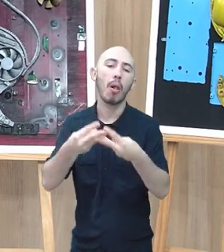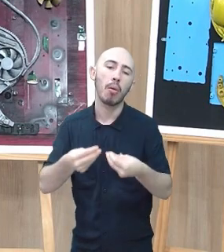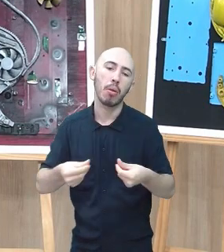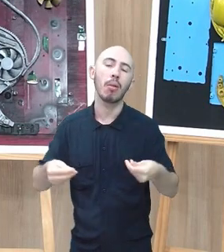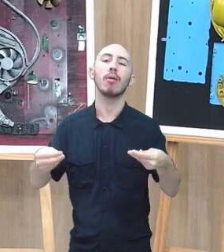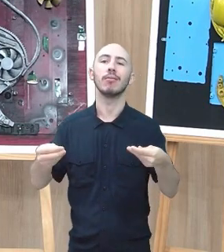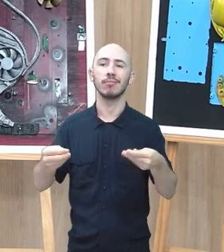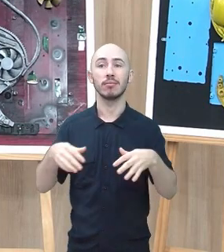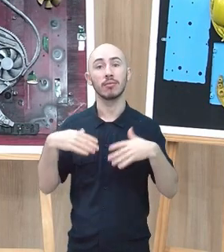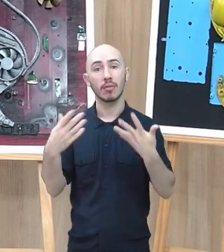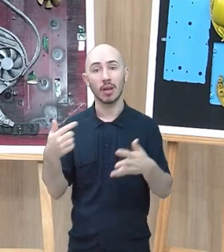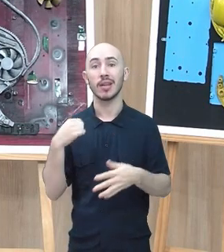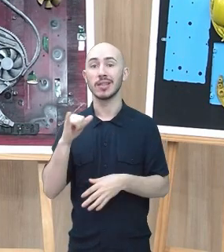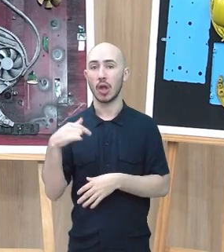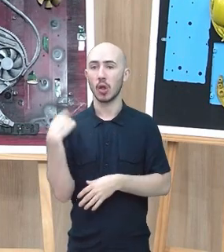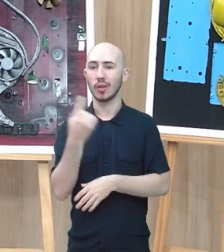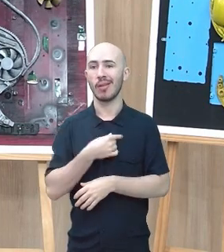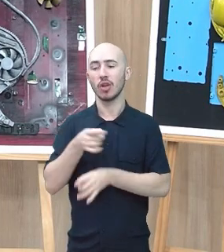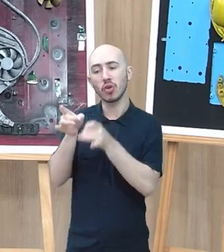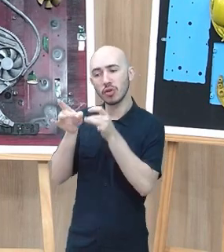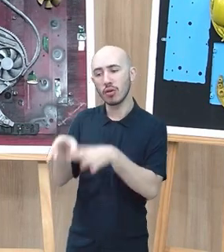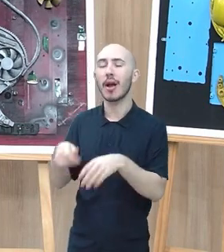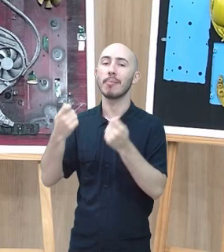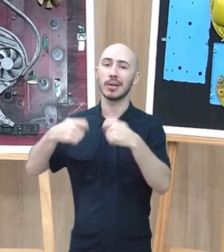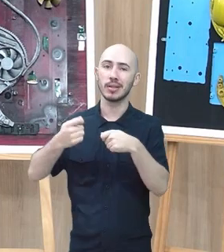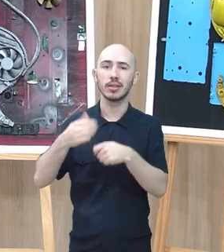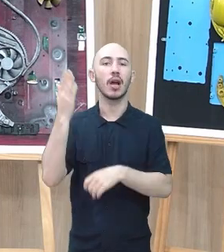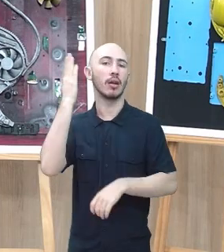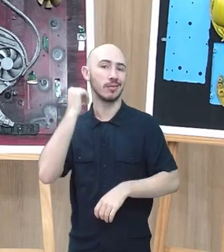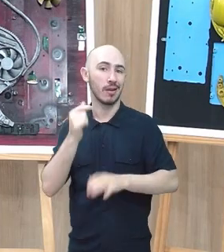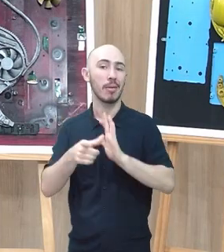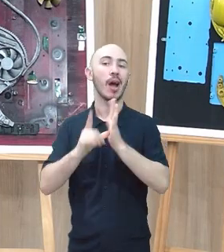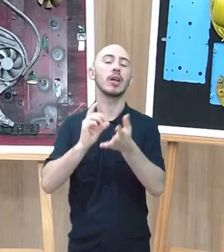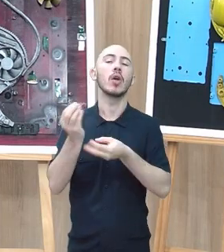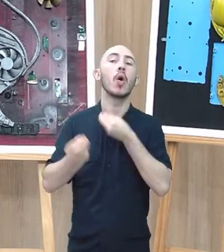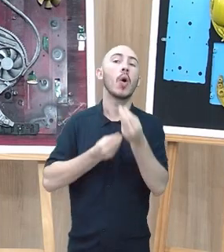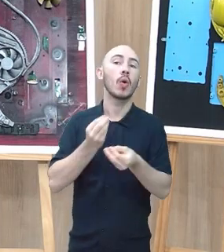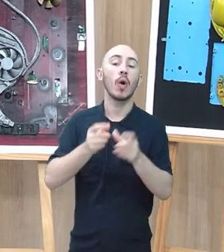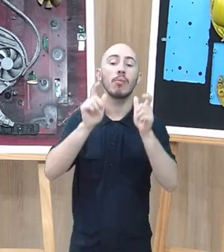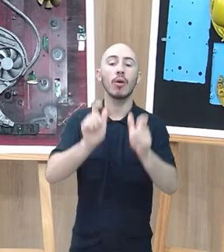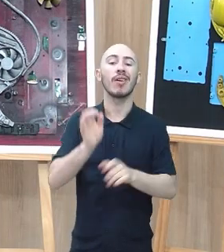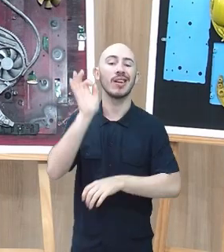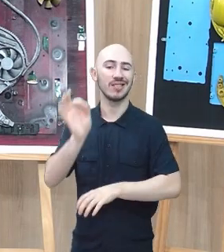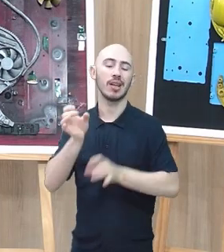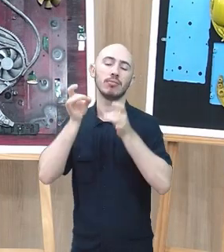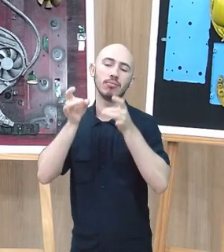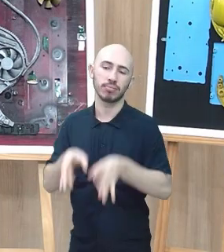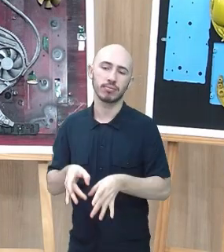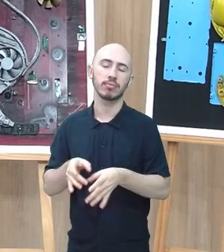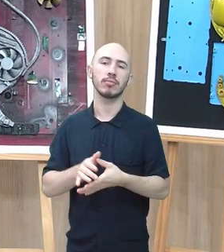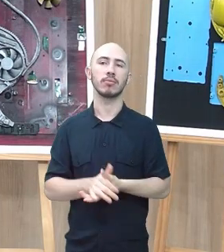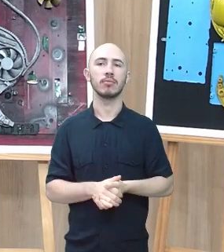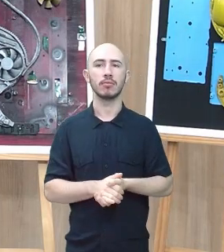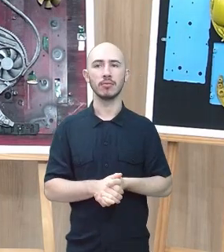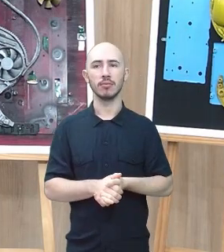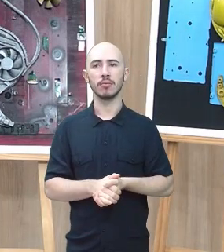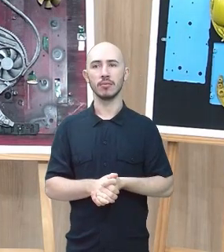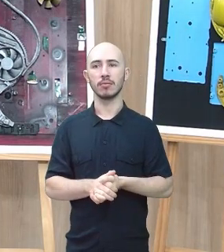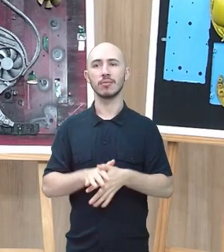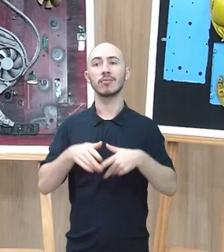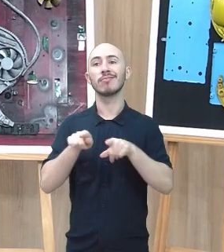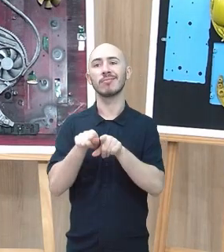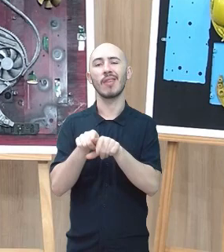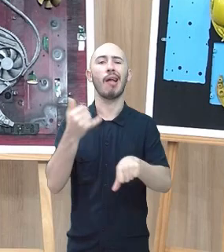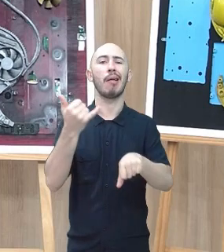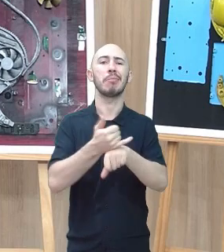que saber como é que vai fazer esse descarte, porque também leva um tempo para ela se decompor. O